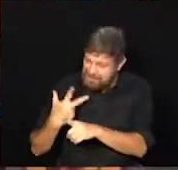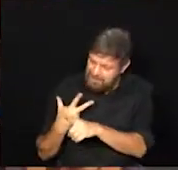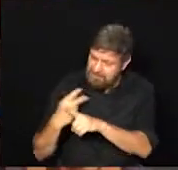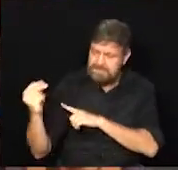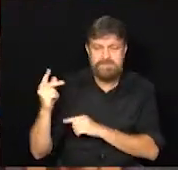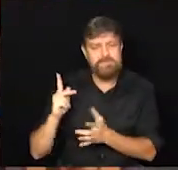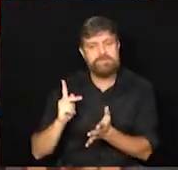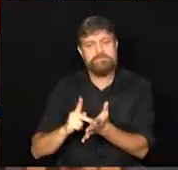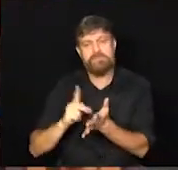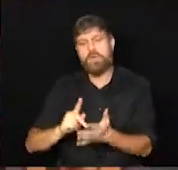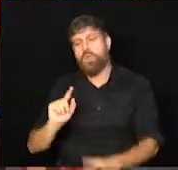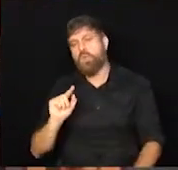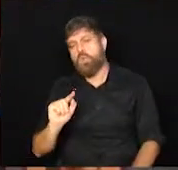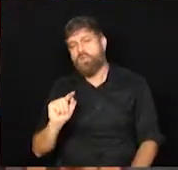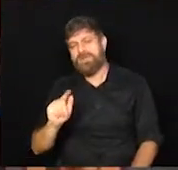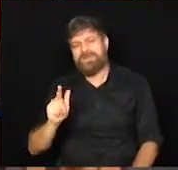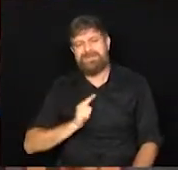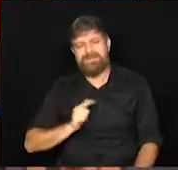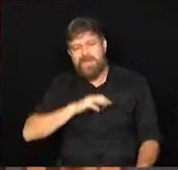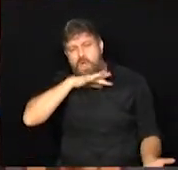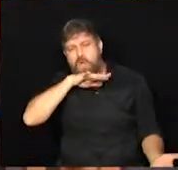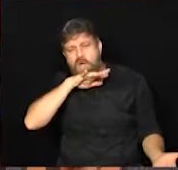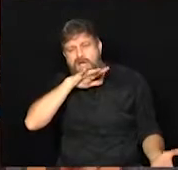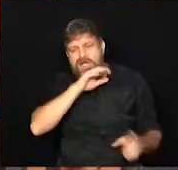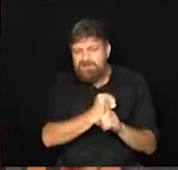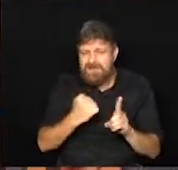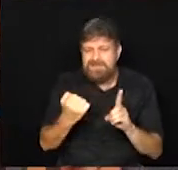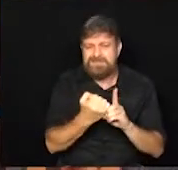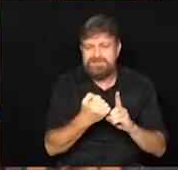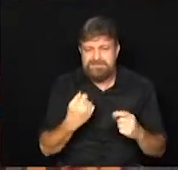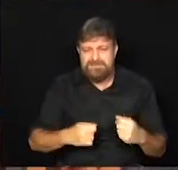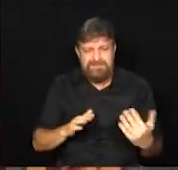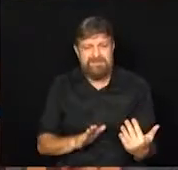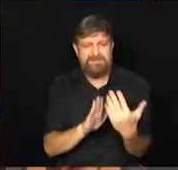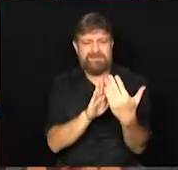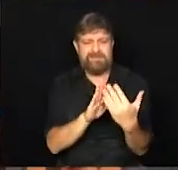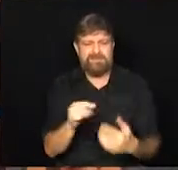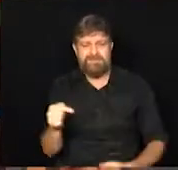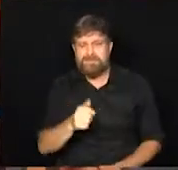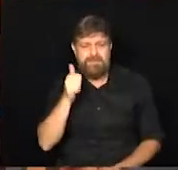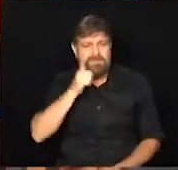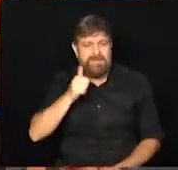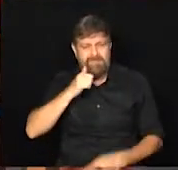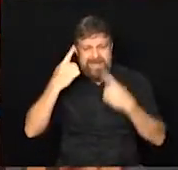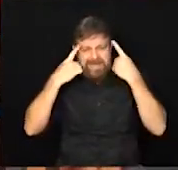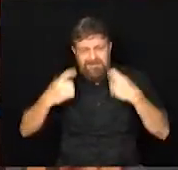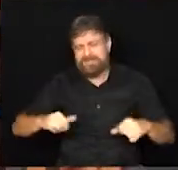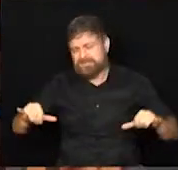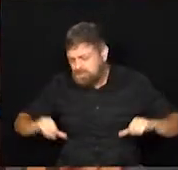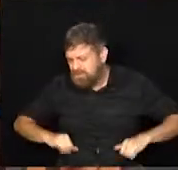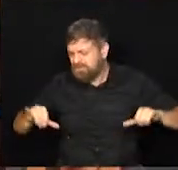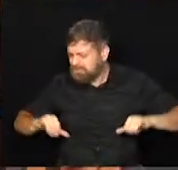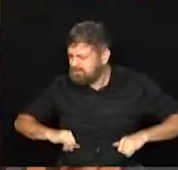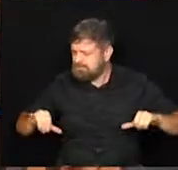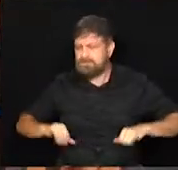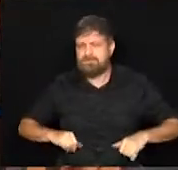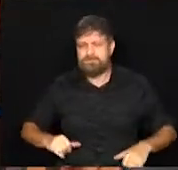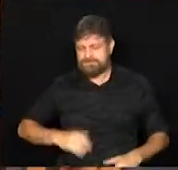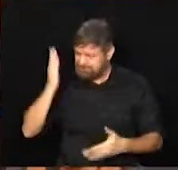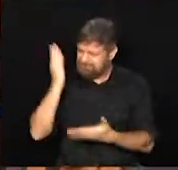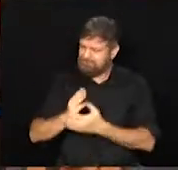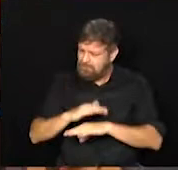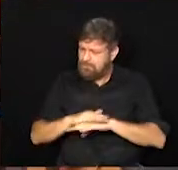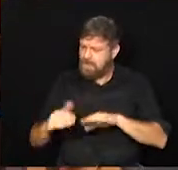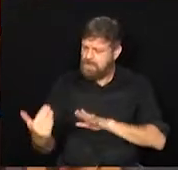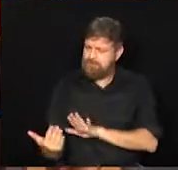fato, esse terrível mal que a nossa sociedade tem que enfrentar, que é a violência contra as mulheres. Então, é isso. Ao mesmo